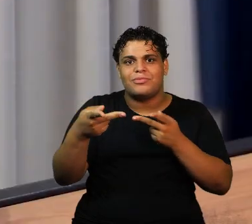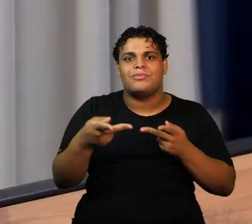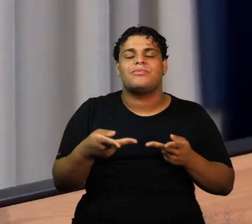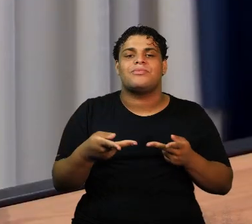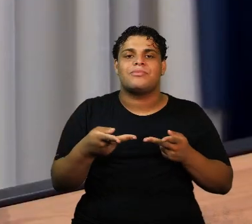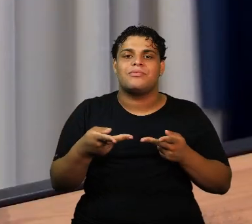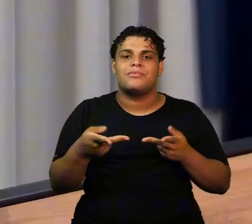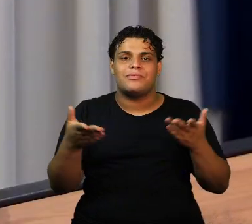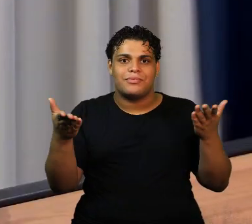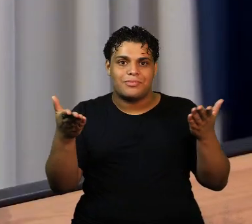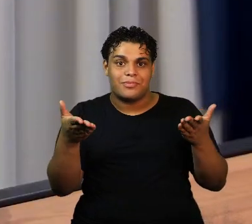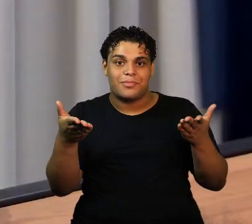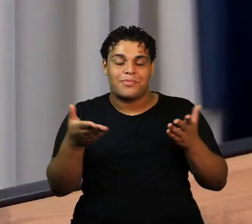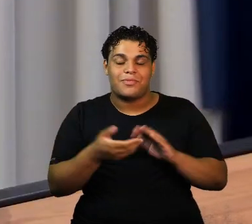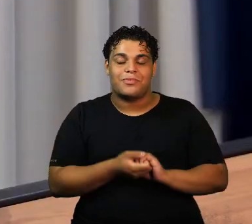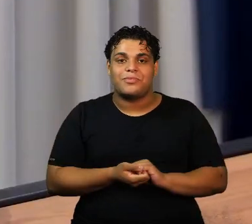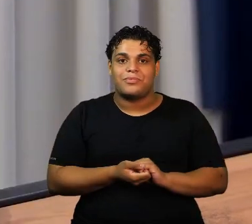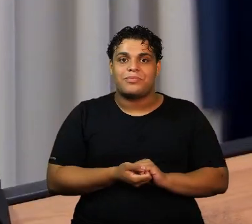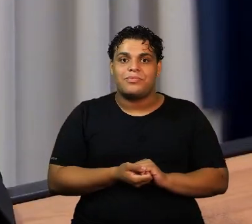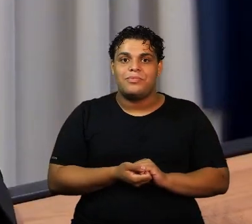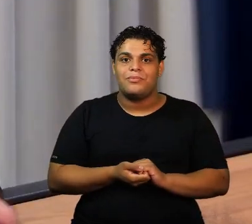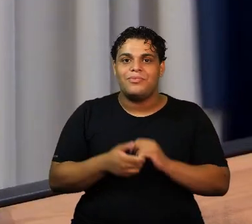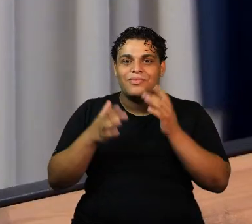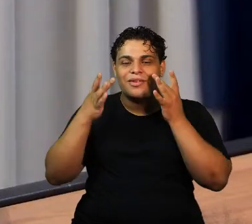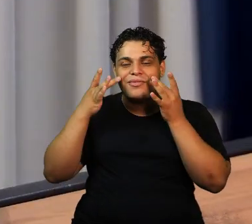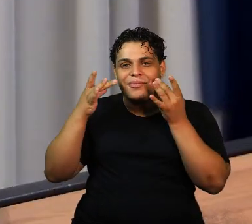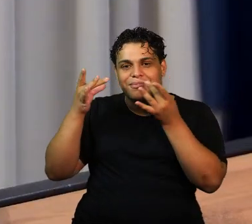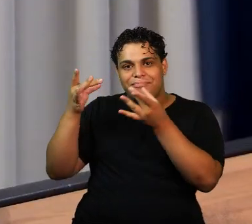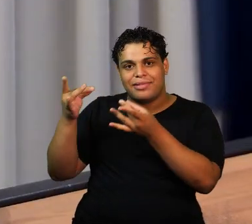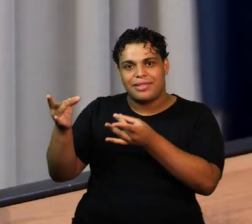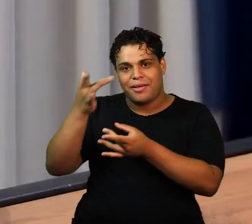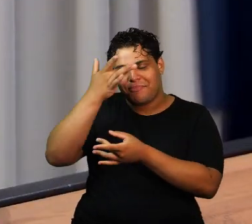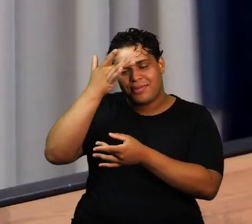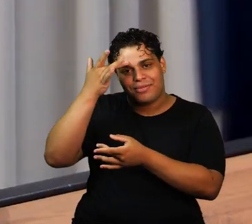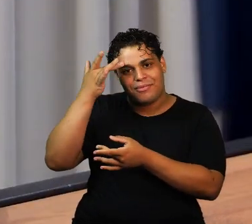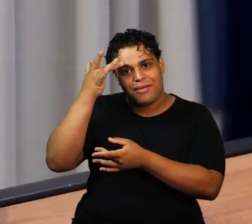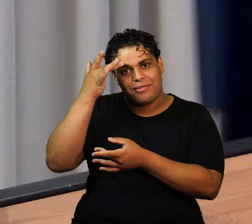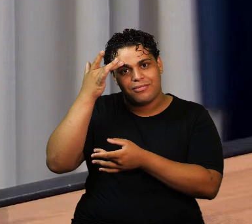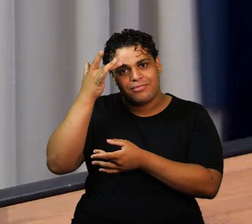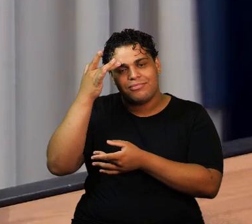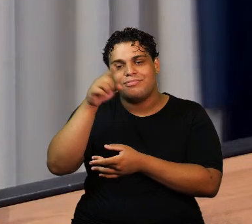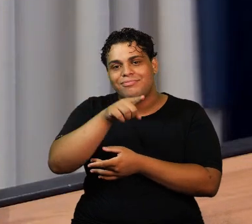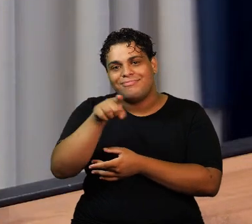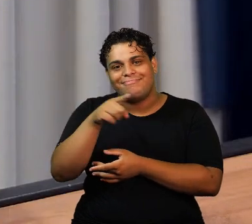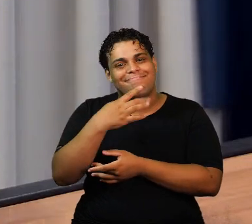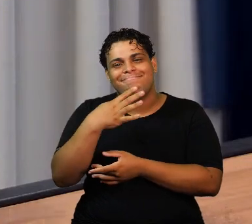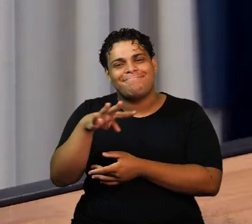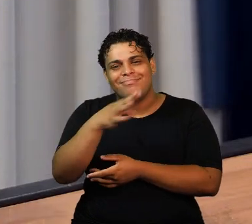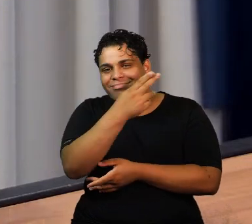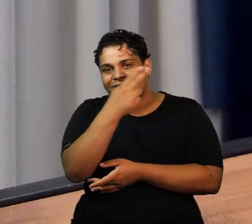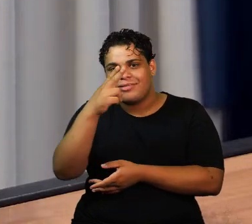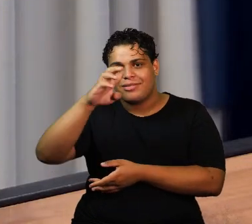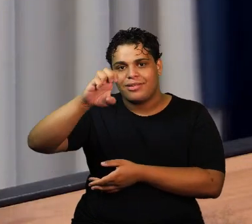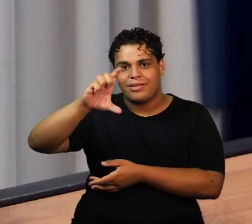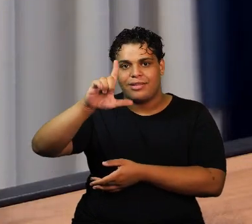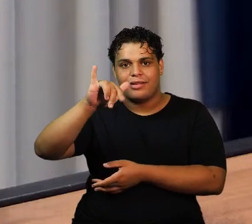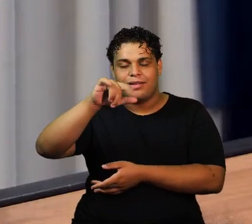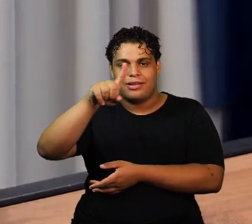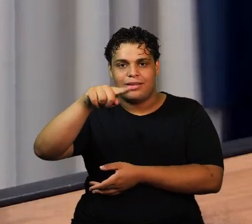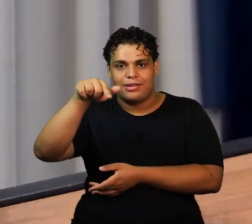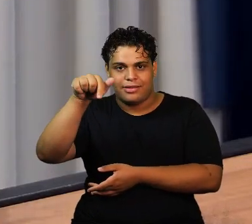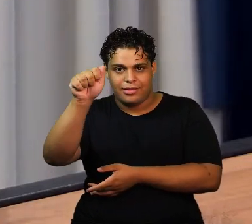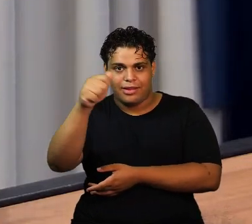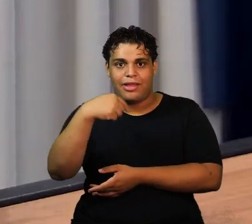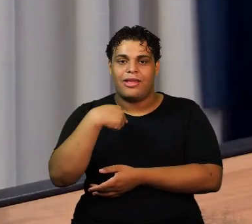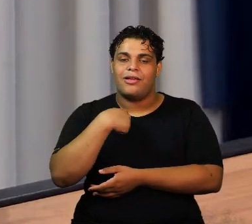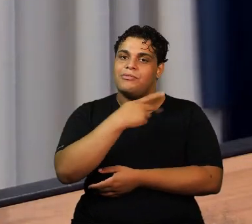da nossa noite de hoje. Vou apresentar o pessoal um pouquinho. Para quem também não me conhece, meu nome é Elisa Baião Macedo, eu